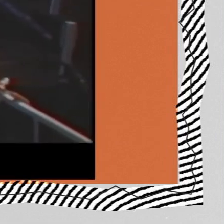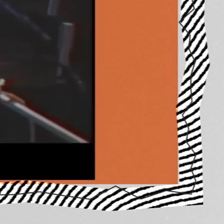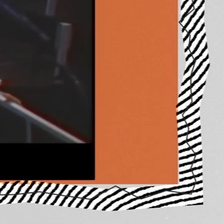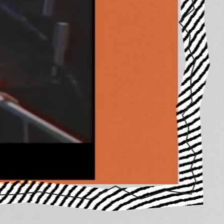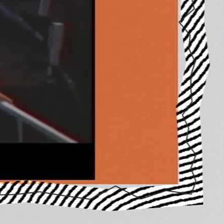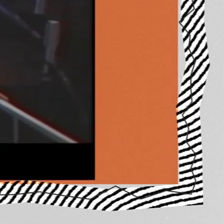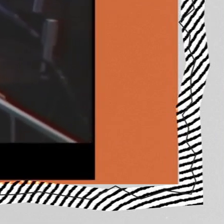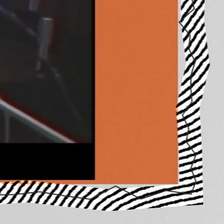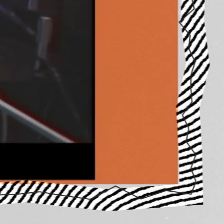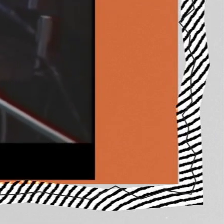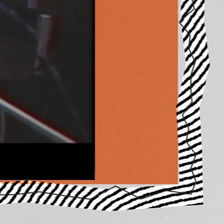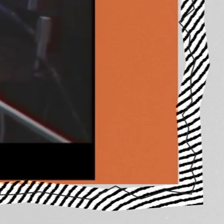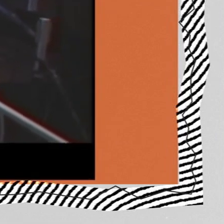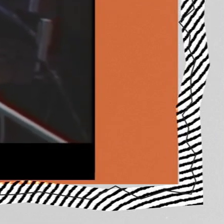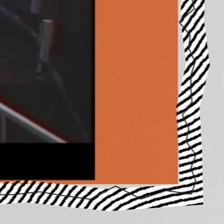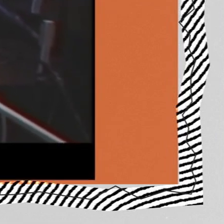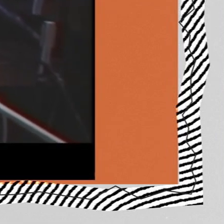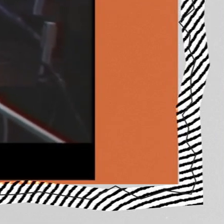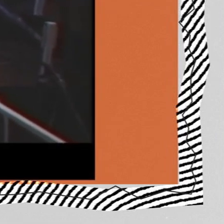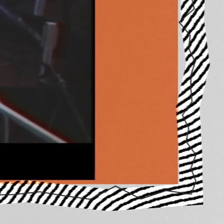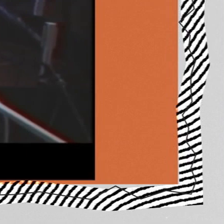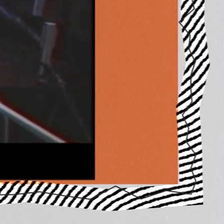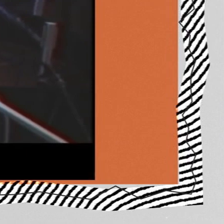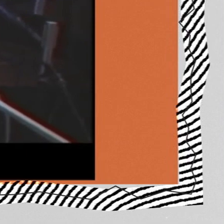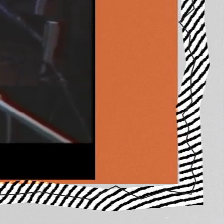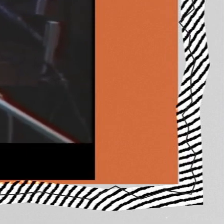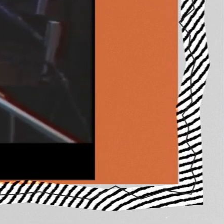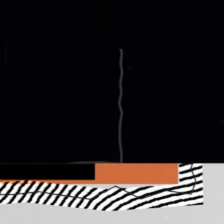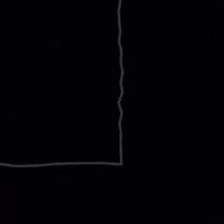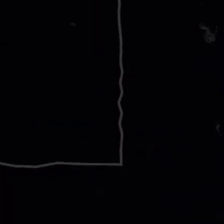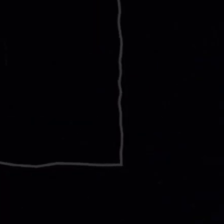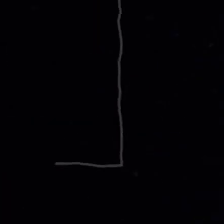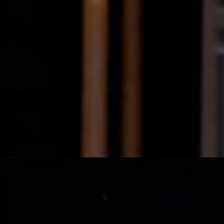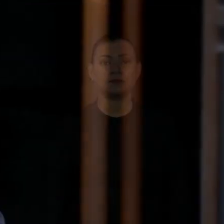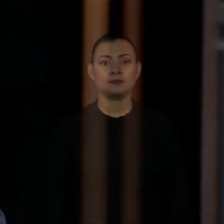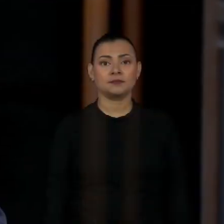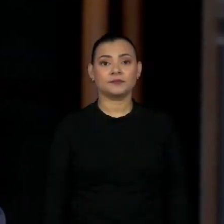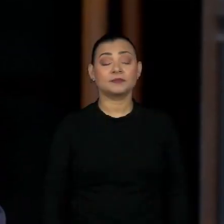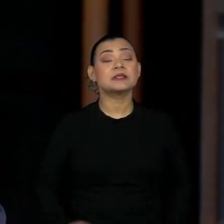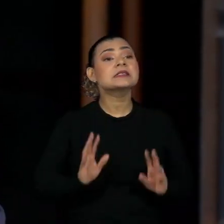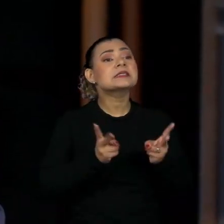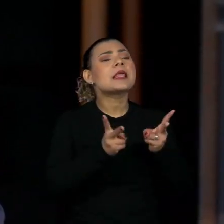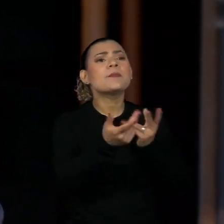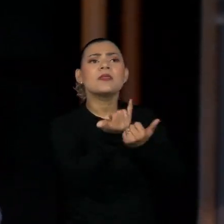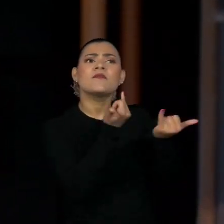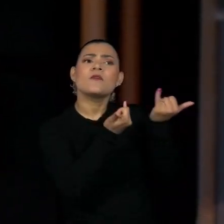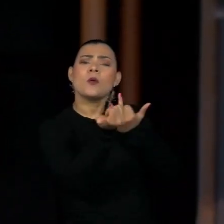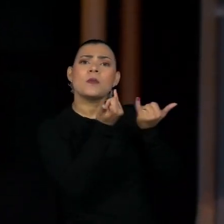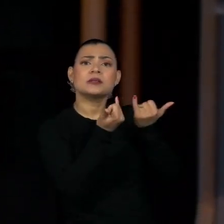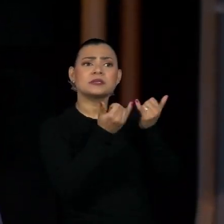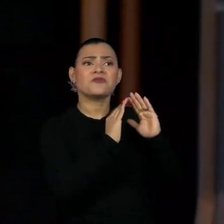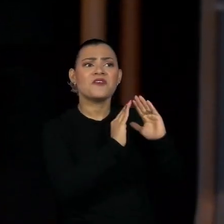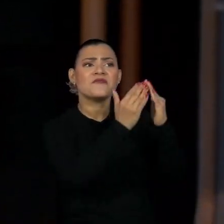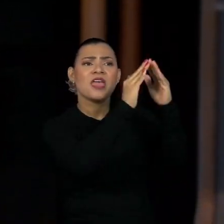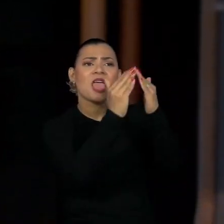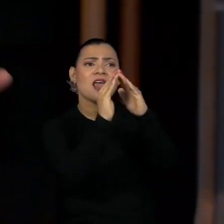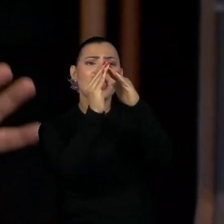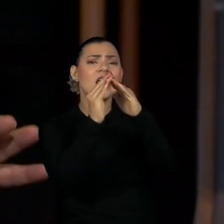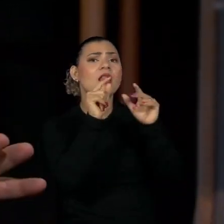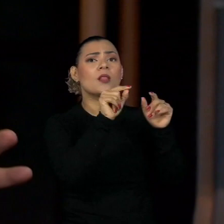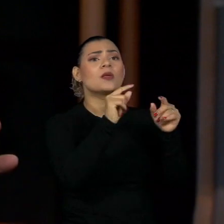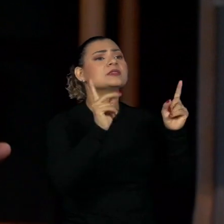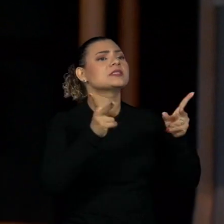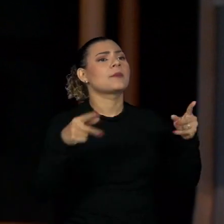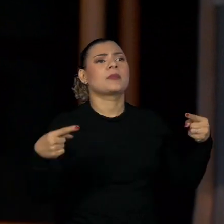Meu filho vai seguir meus passos fazendo o que eu faço e meu neto vai ser milionário. Toda notícia que a gente vê de favela geralmente é